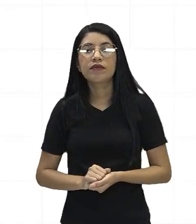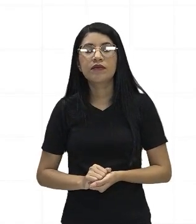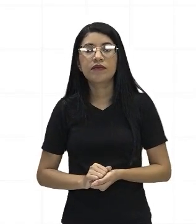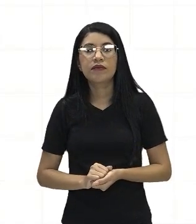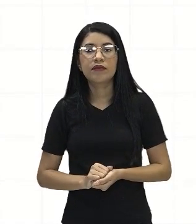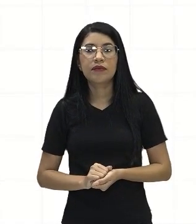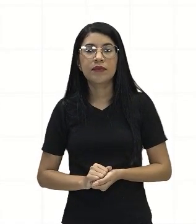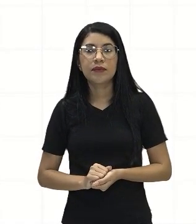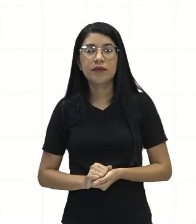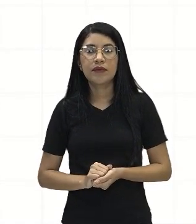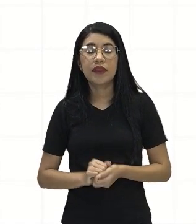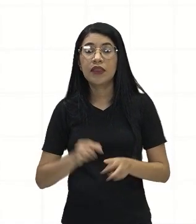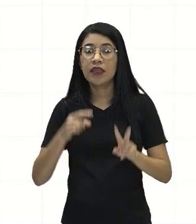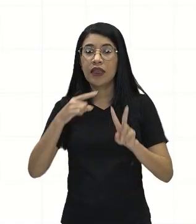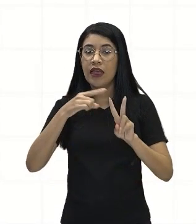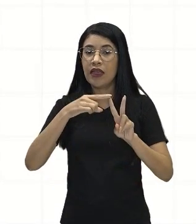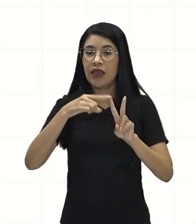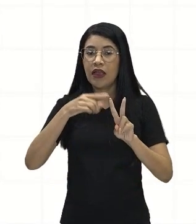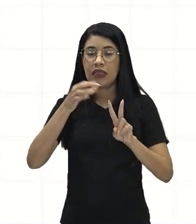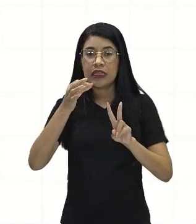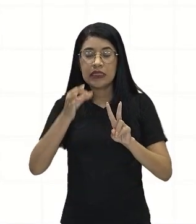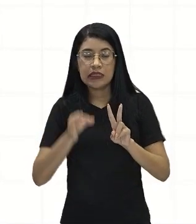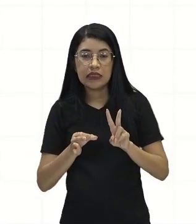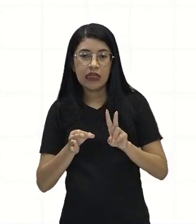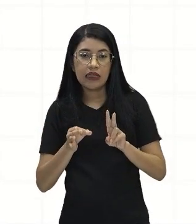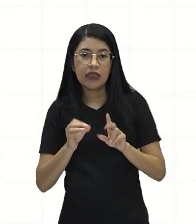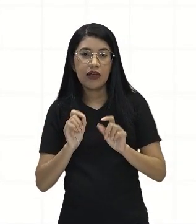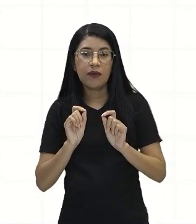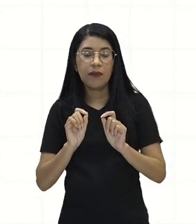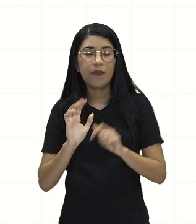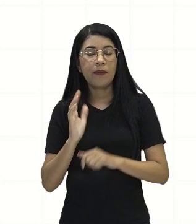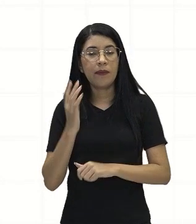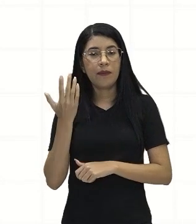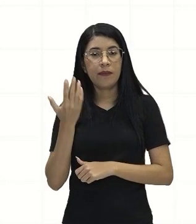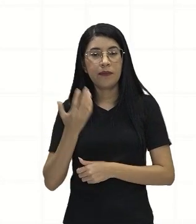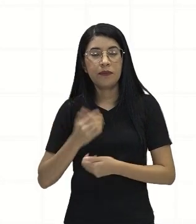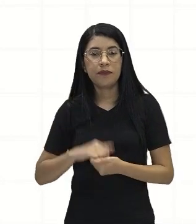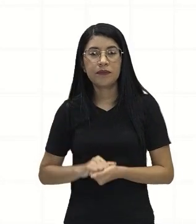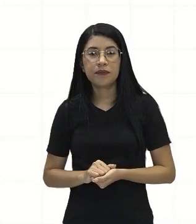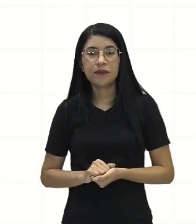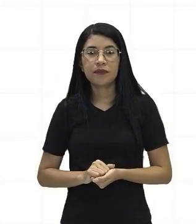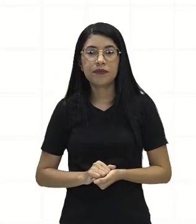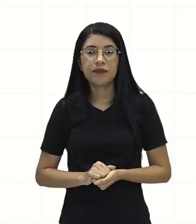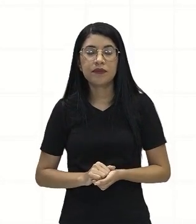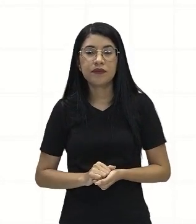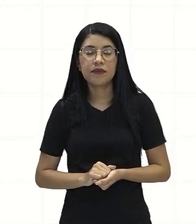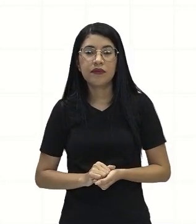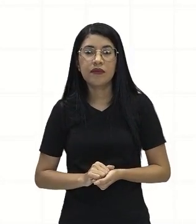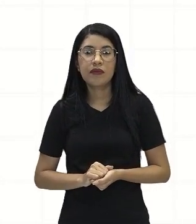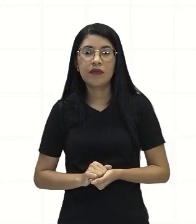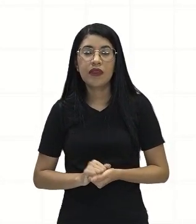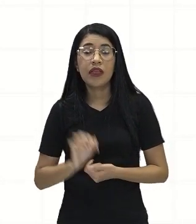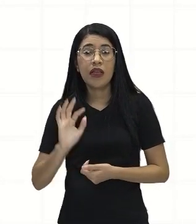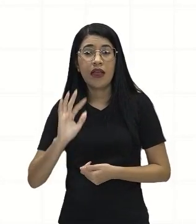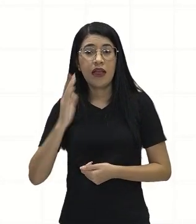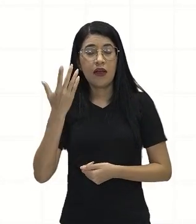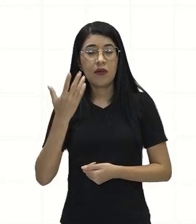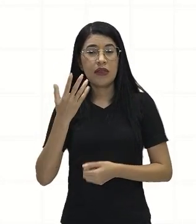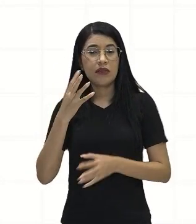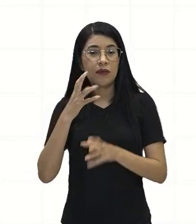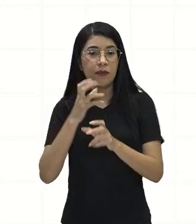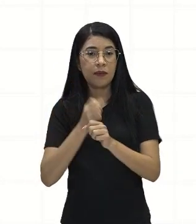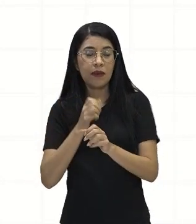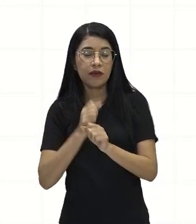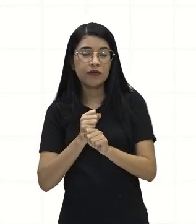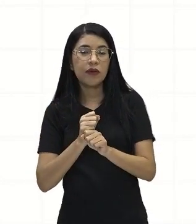exata, estou falando de raiz quadrada exata, olha, pessoal. ocorre quando o resultado da operação é